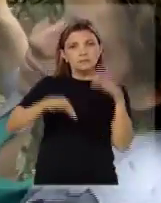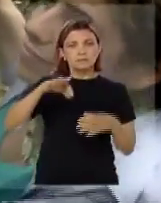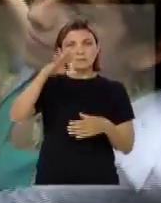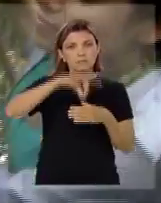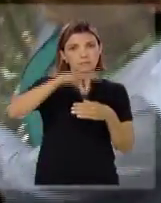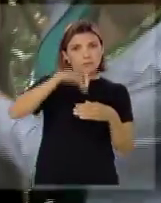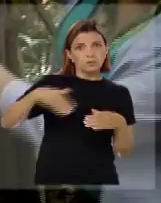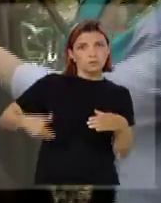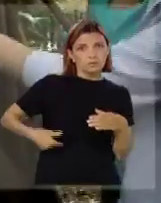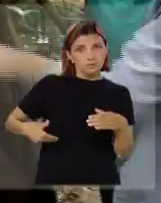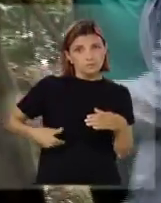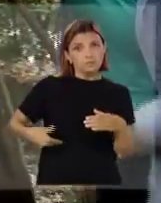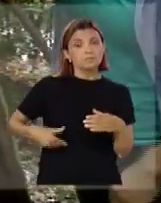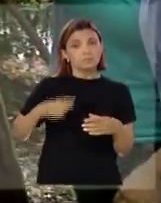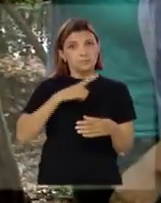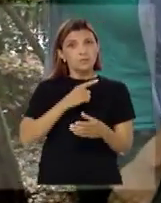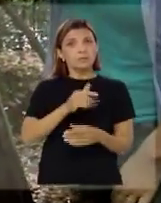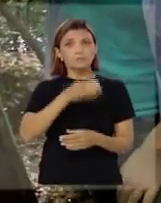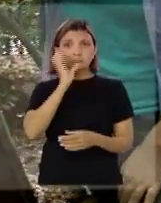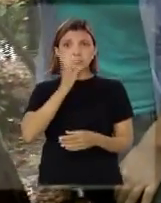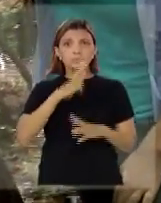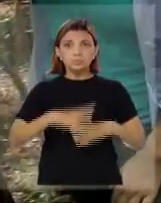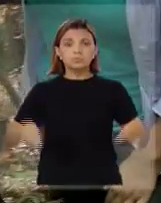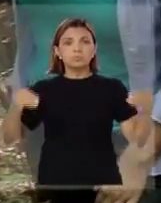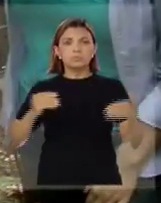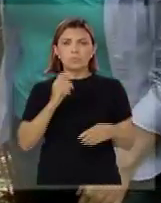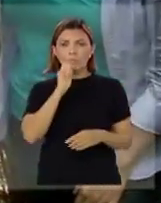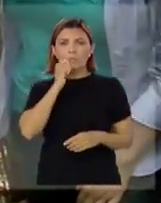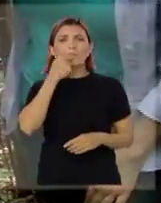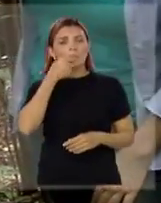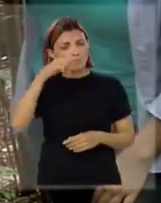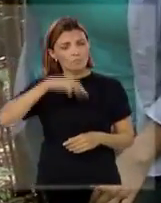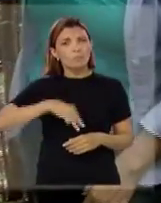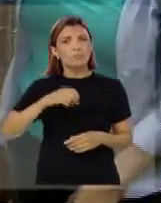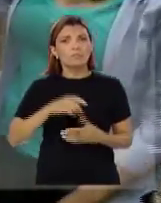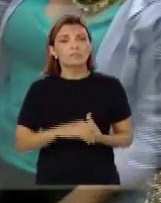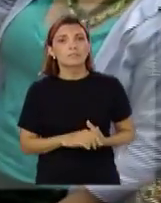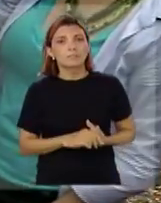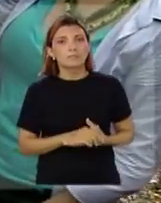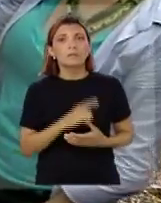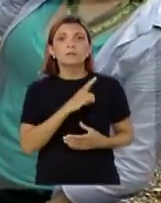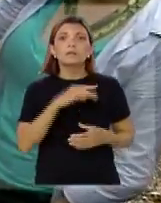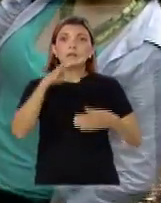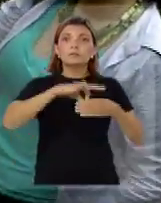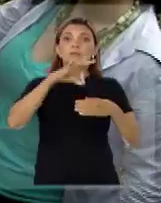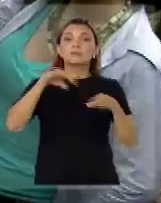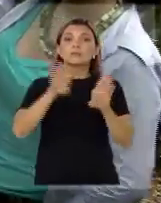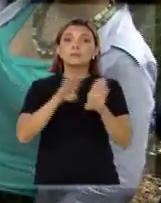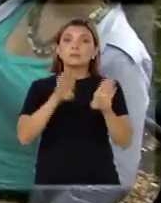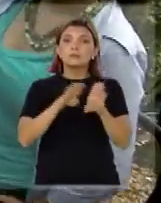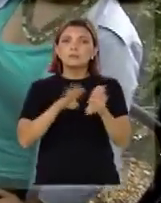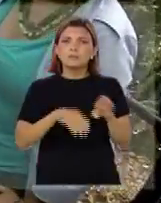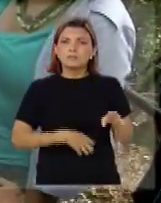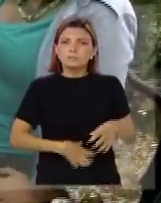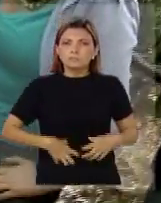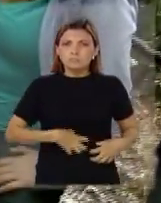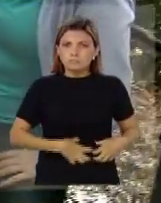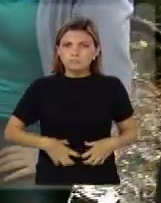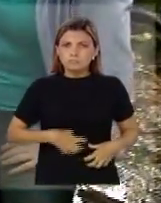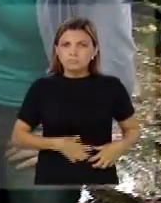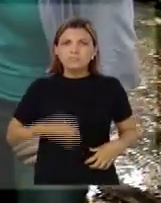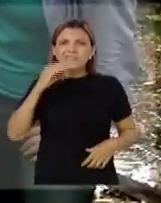nós fazemos chá pro fígado e pros rins. Nossa, e é amargo? É bastante amargo. Uhum. Ah, o chá também é indicado para